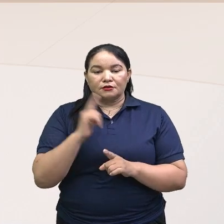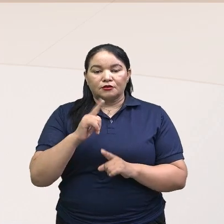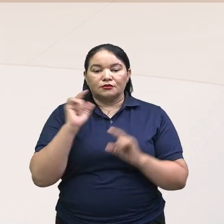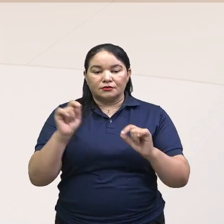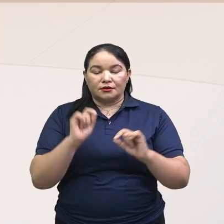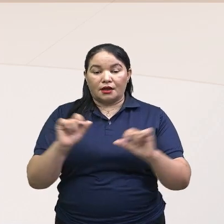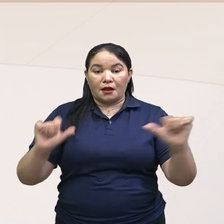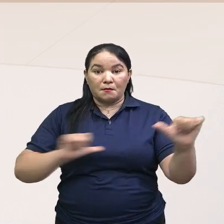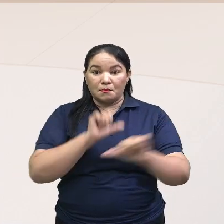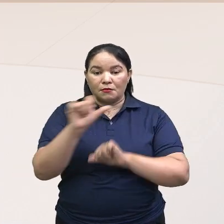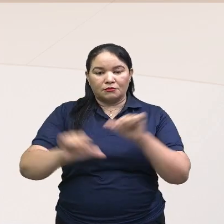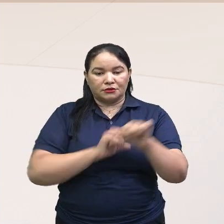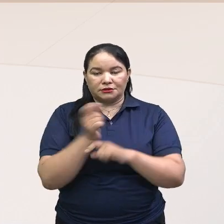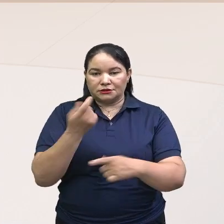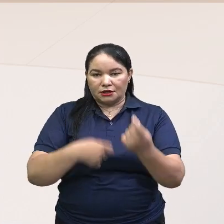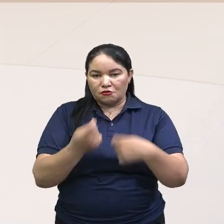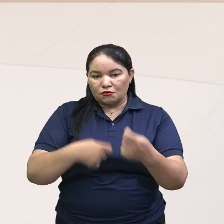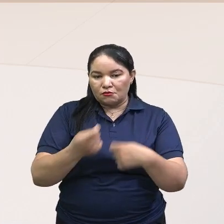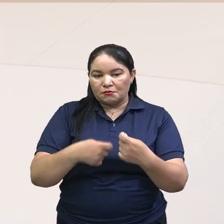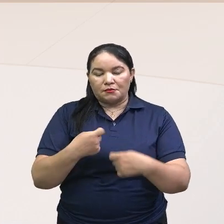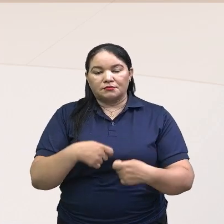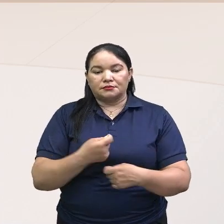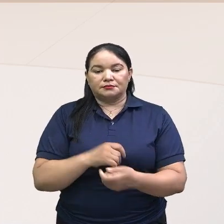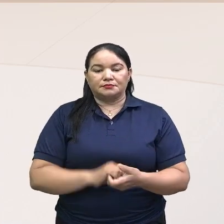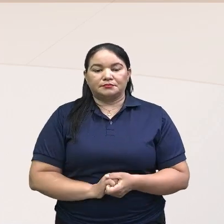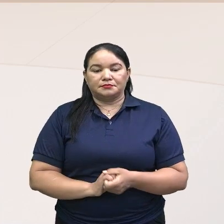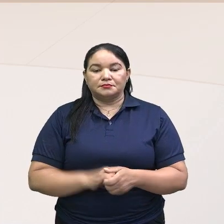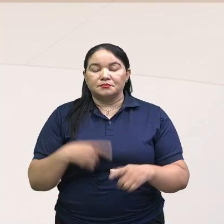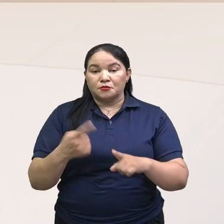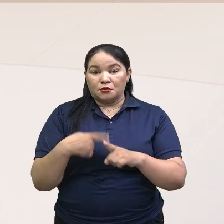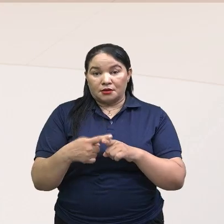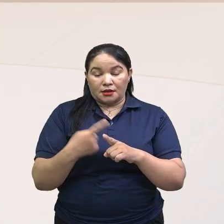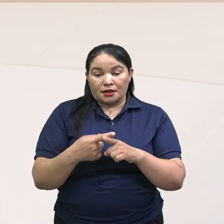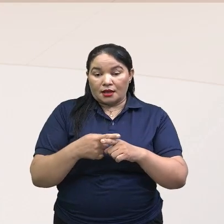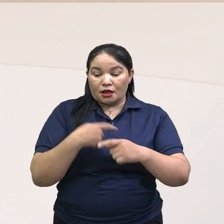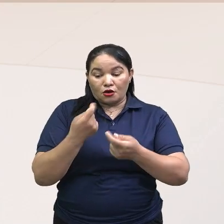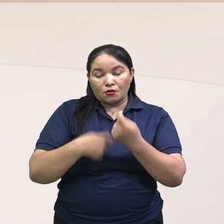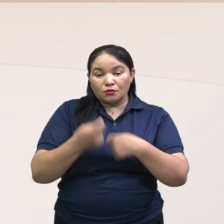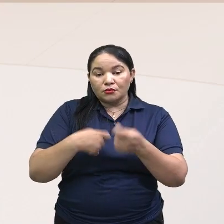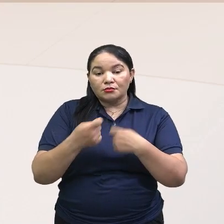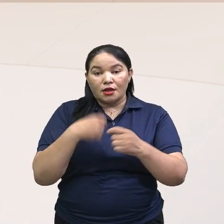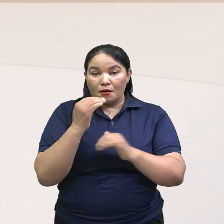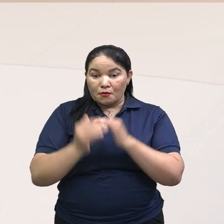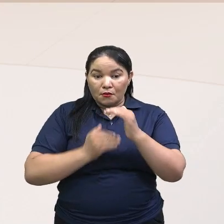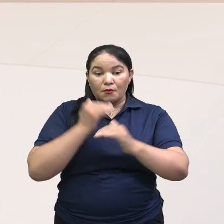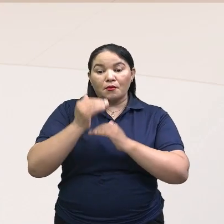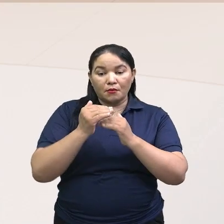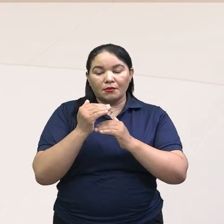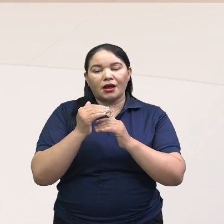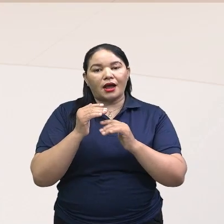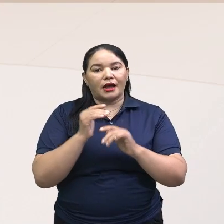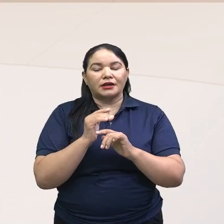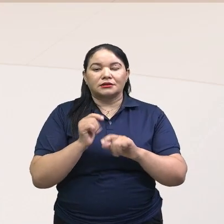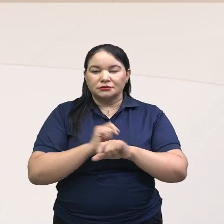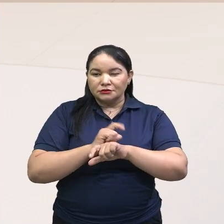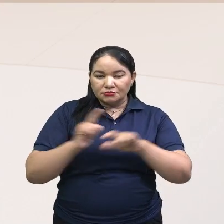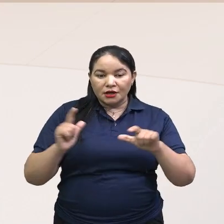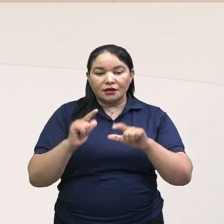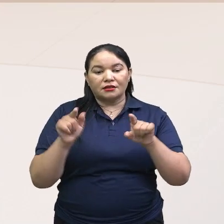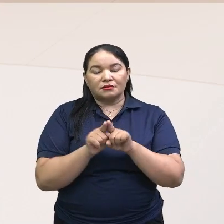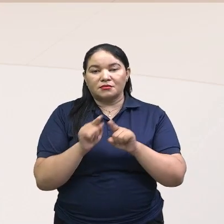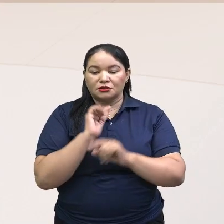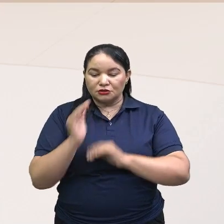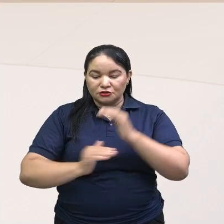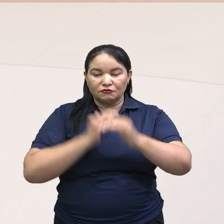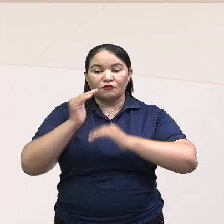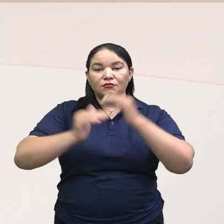das mudanças na economia. Quando a economia melhora, né, se expande, quando há